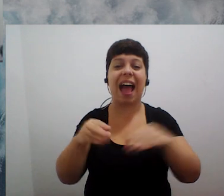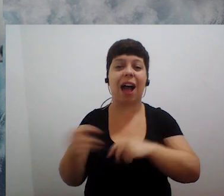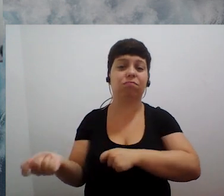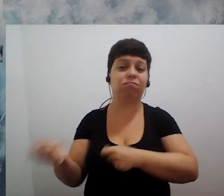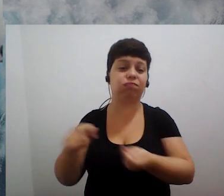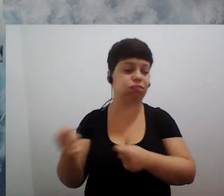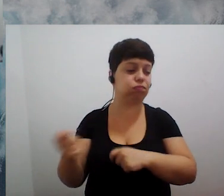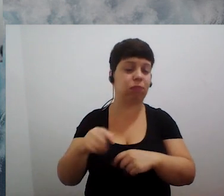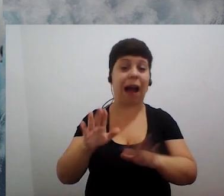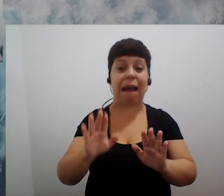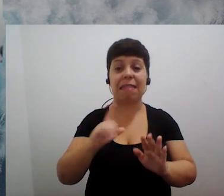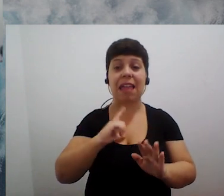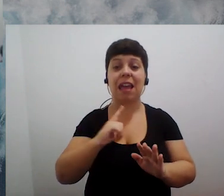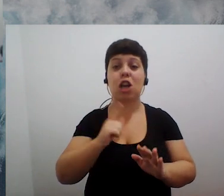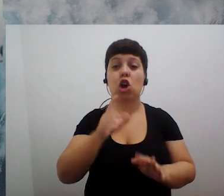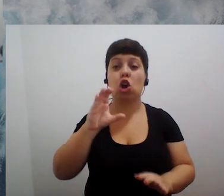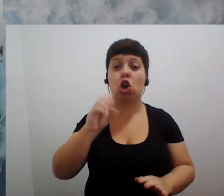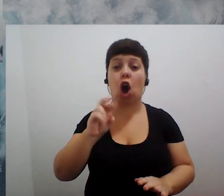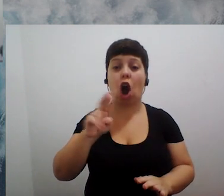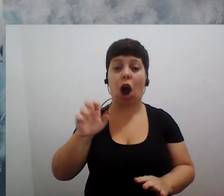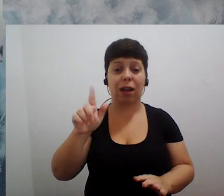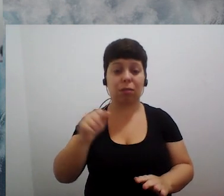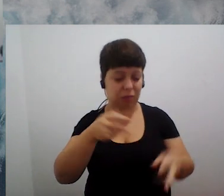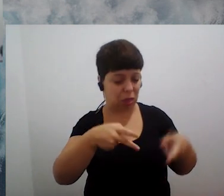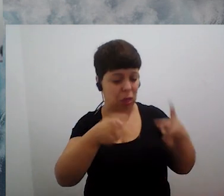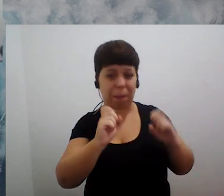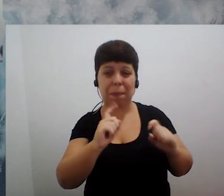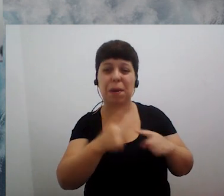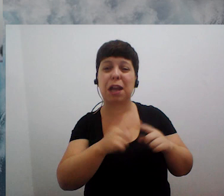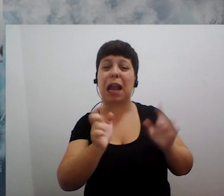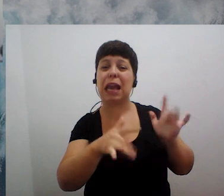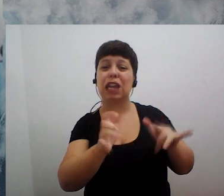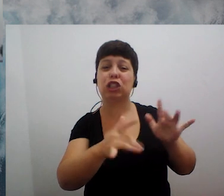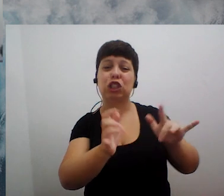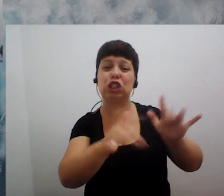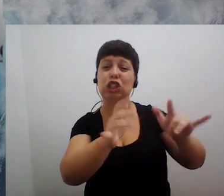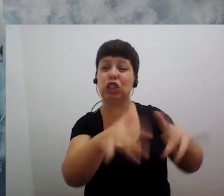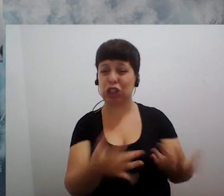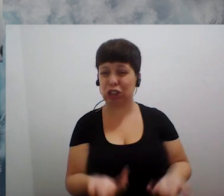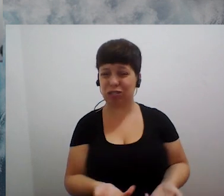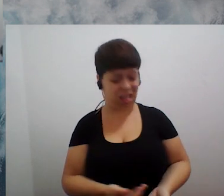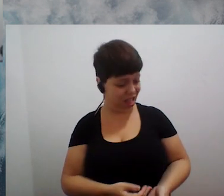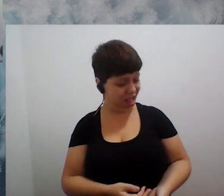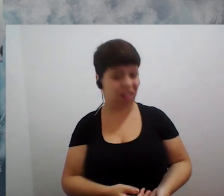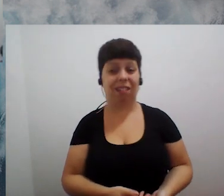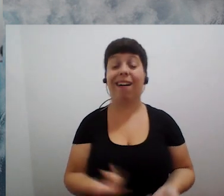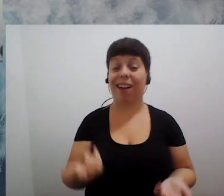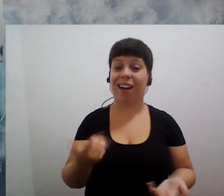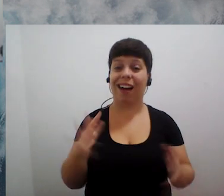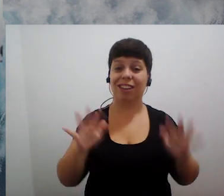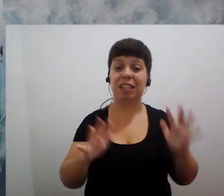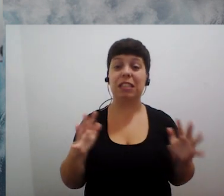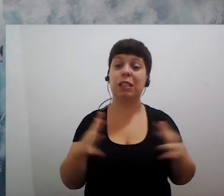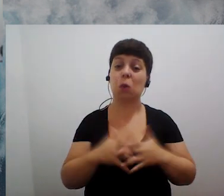foi aterrado. E aí tem o córrego, mas a gente não consegue reconhecer o córrego, porque ele está todo cheio de lixo. E aí fica um